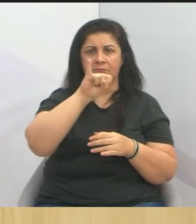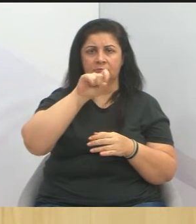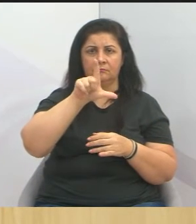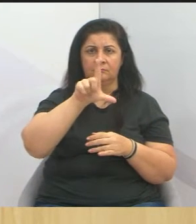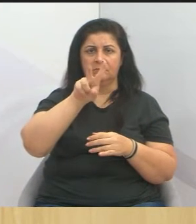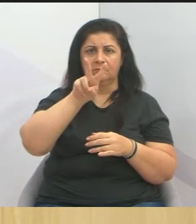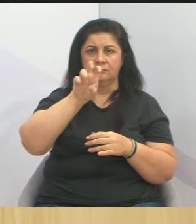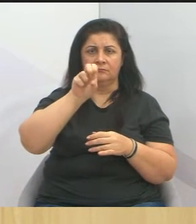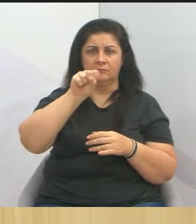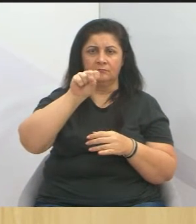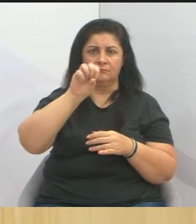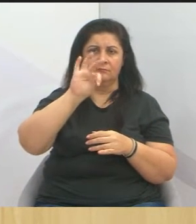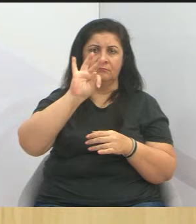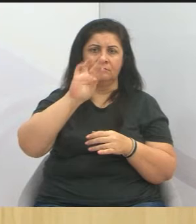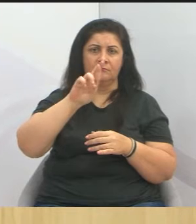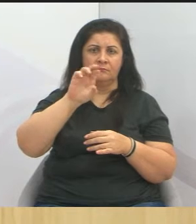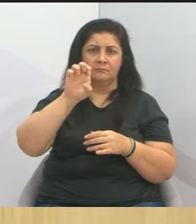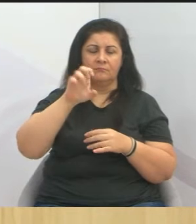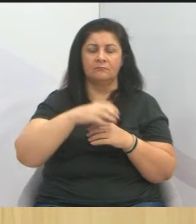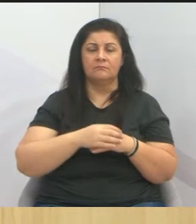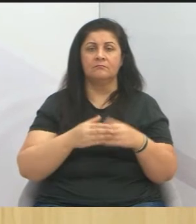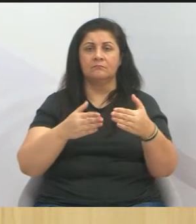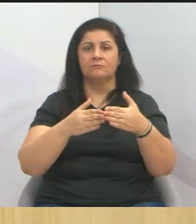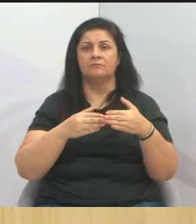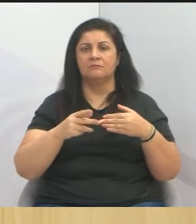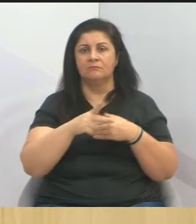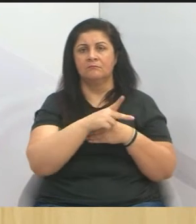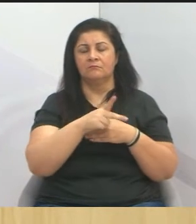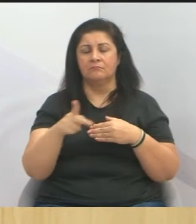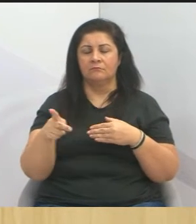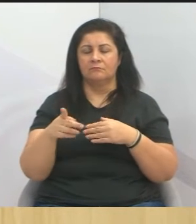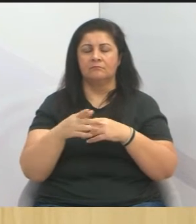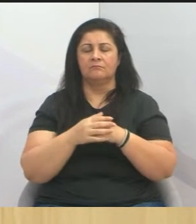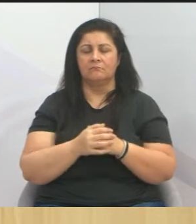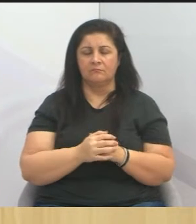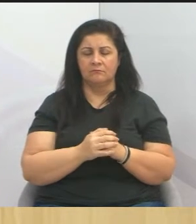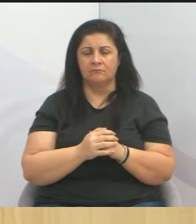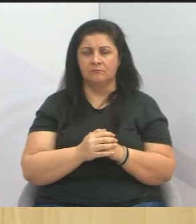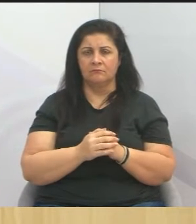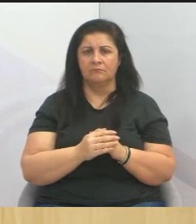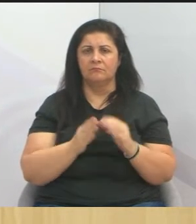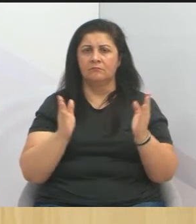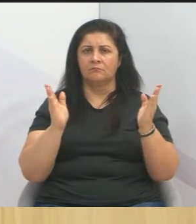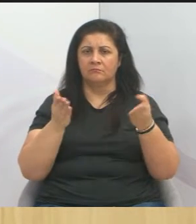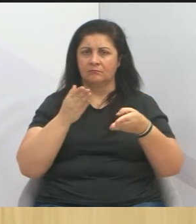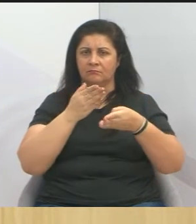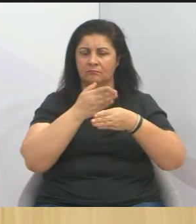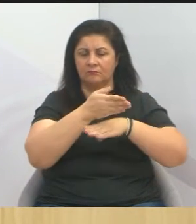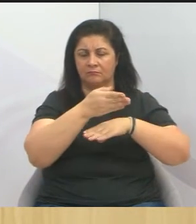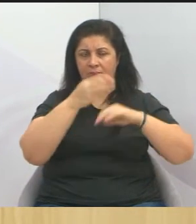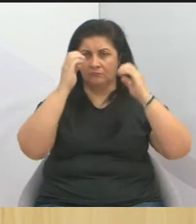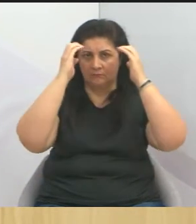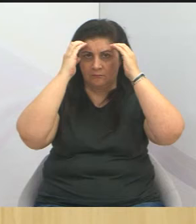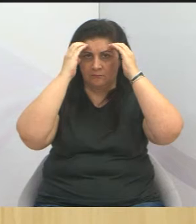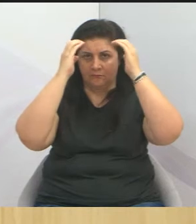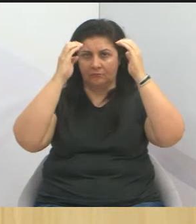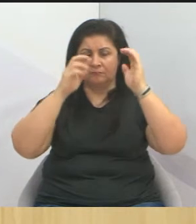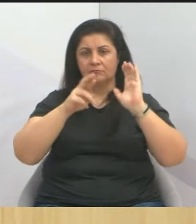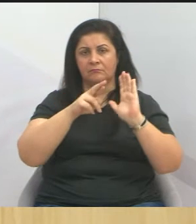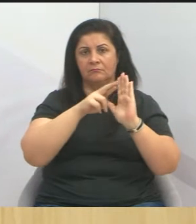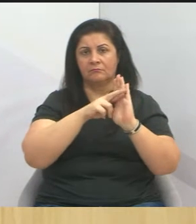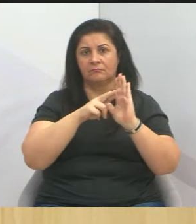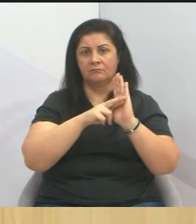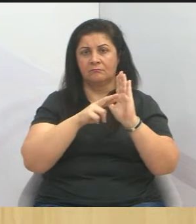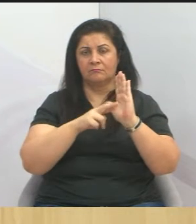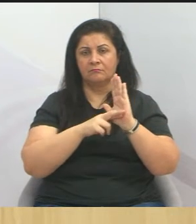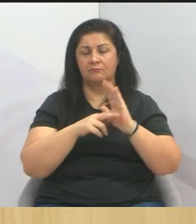a excelentíssimo senhor presidente essa casa ouvido e aprovado pelo egrégio plenário e cumpridas as formalidades